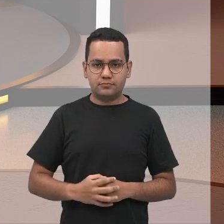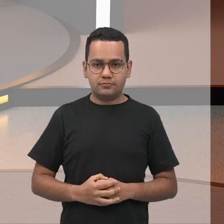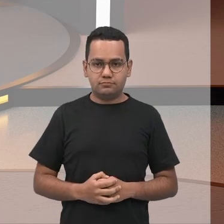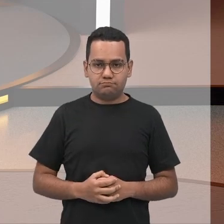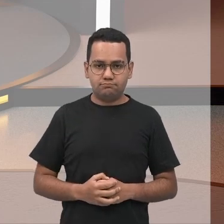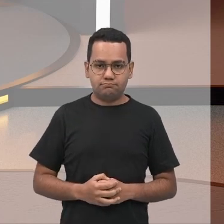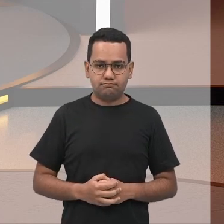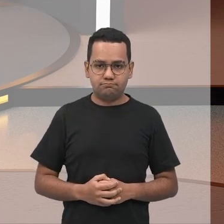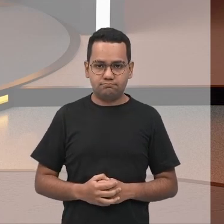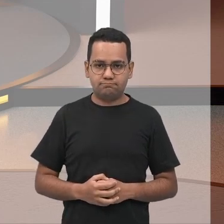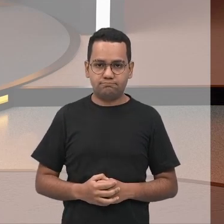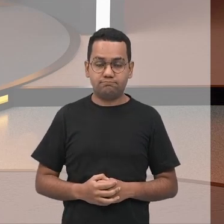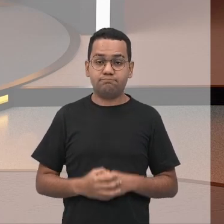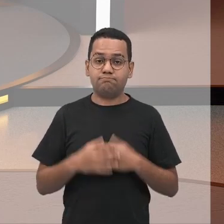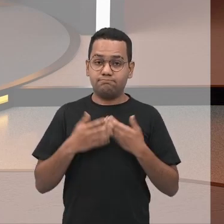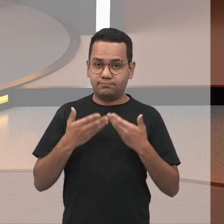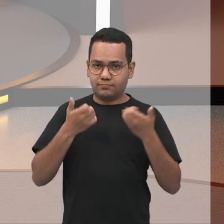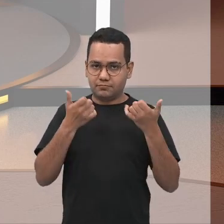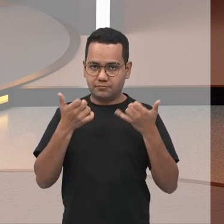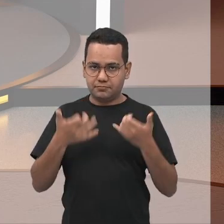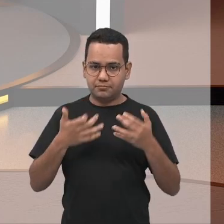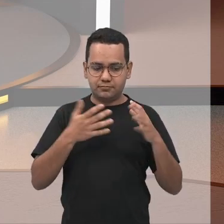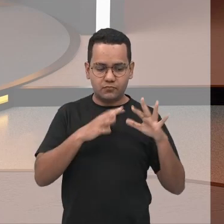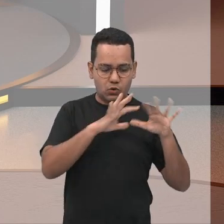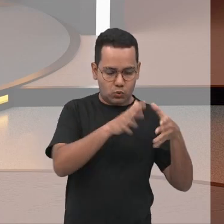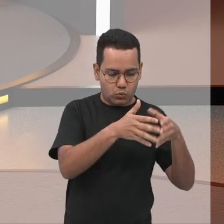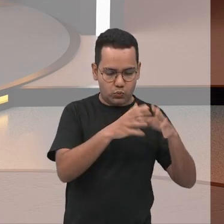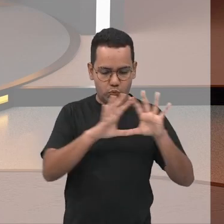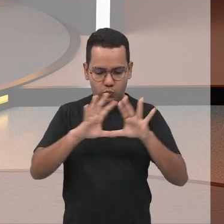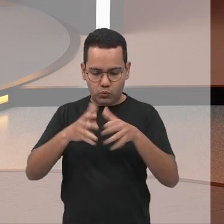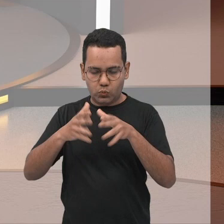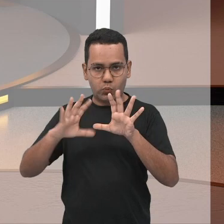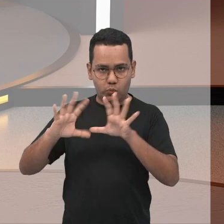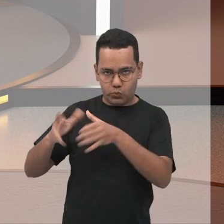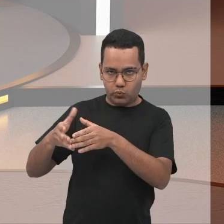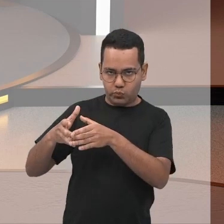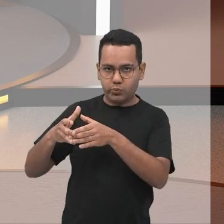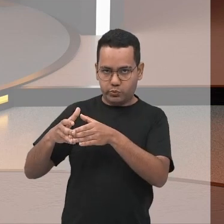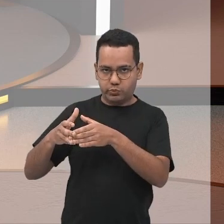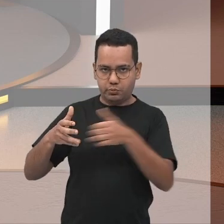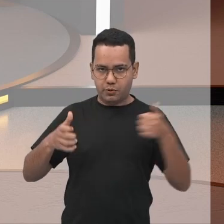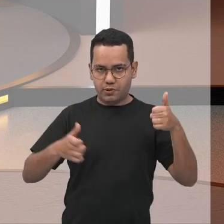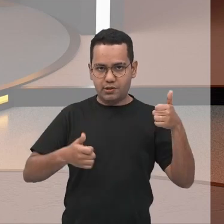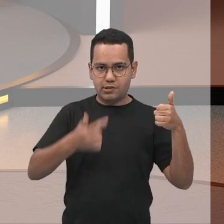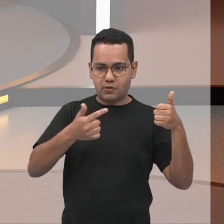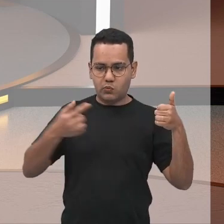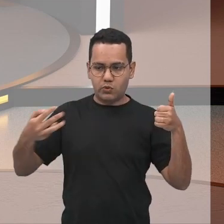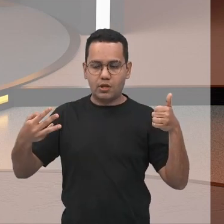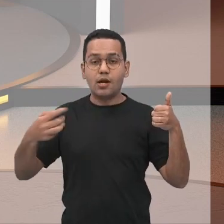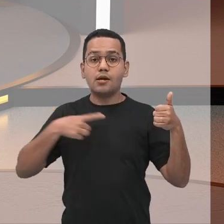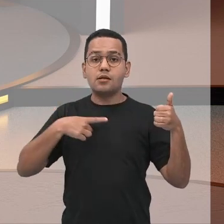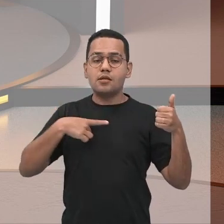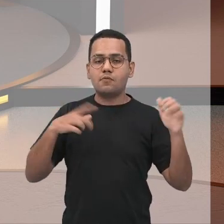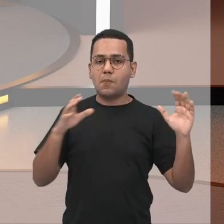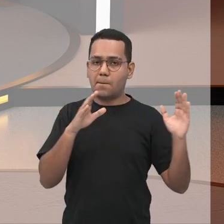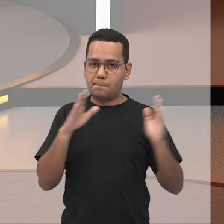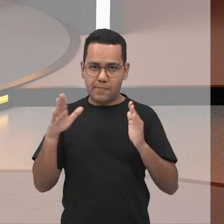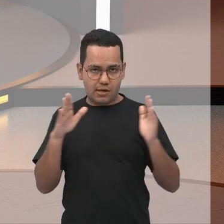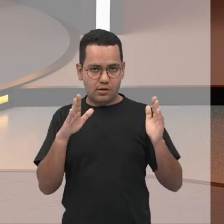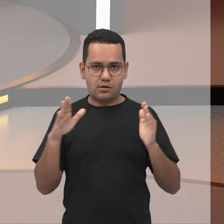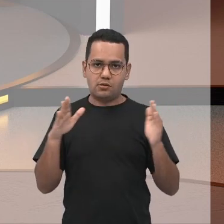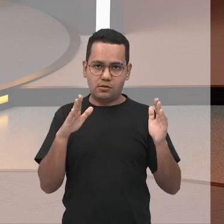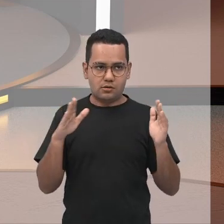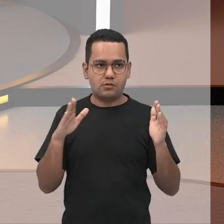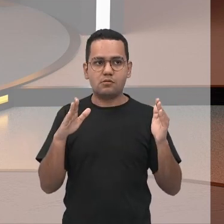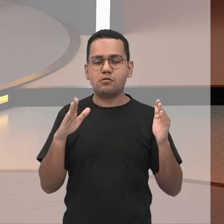nós vimos aí as 3 forças políticas que estavam aí presentes durante a República, que são essas forças que lá no